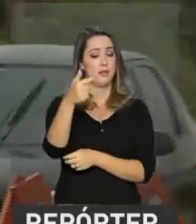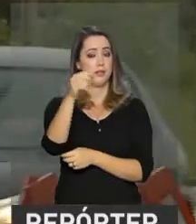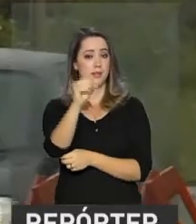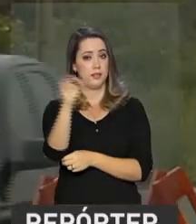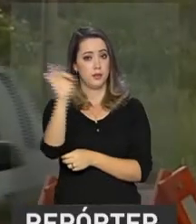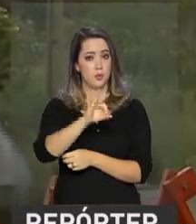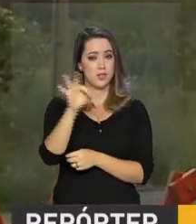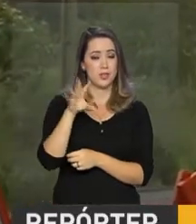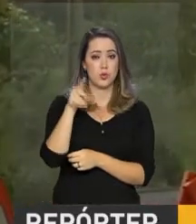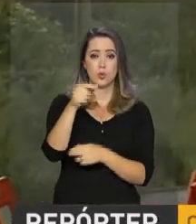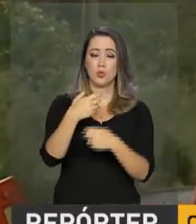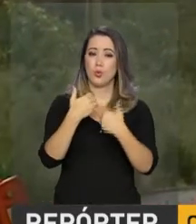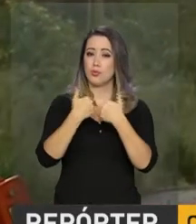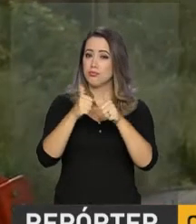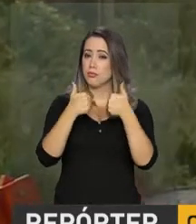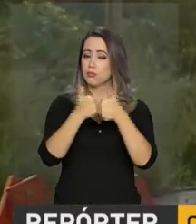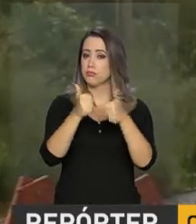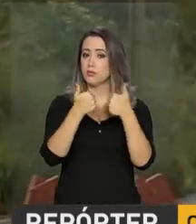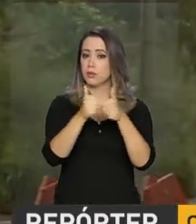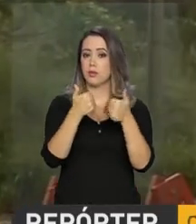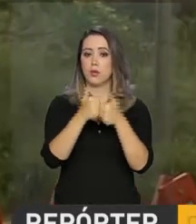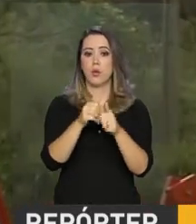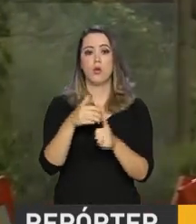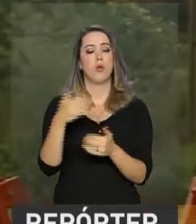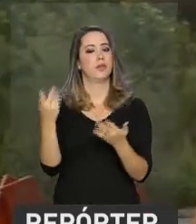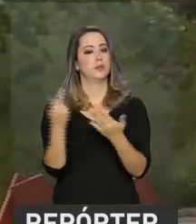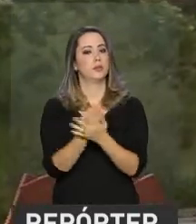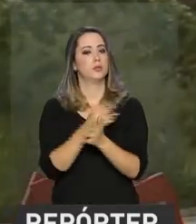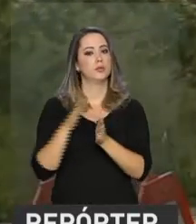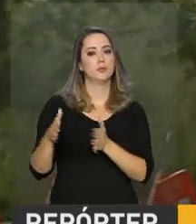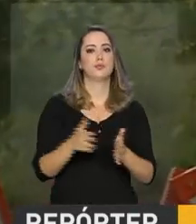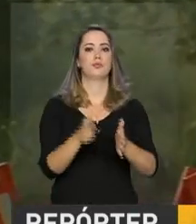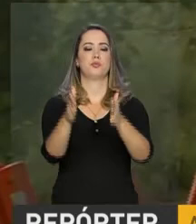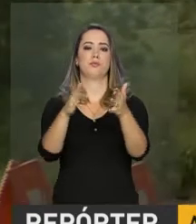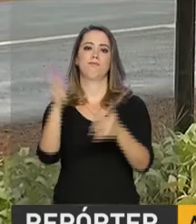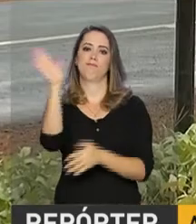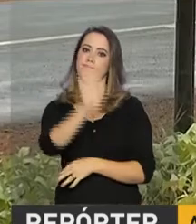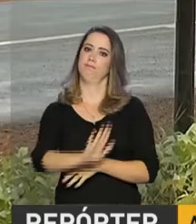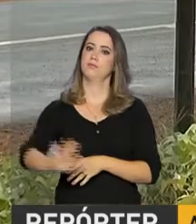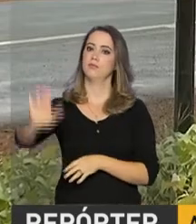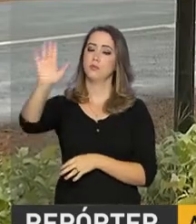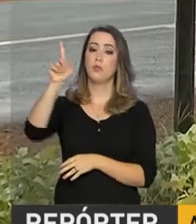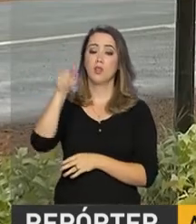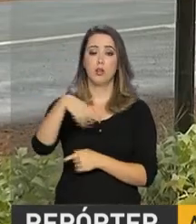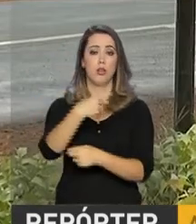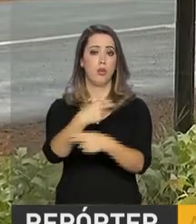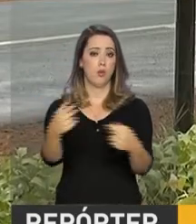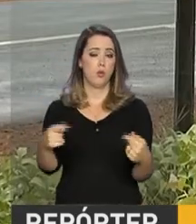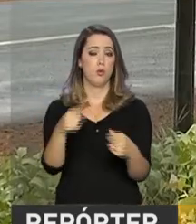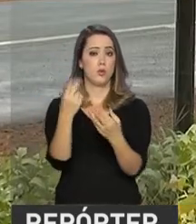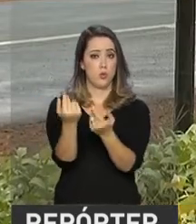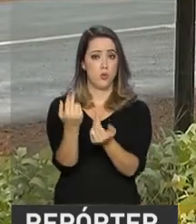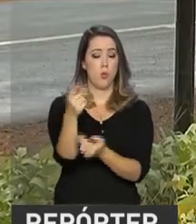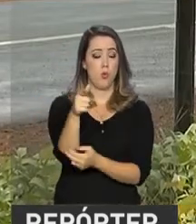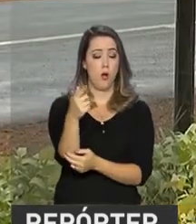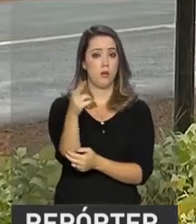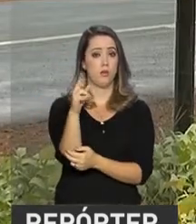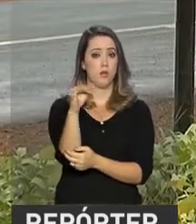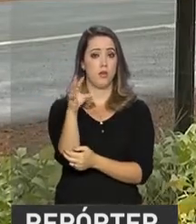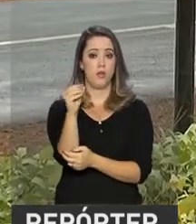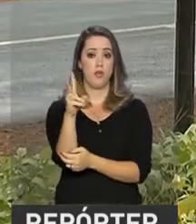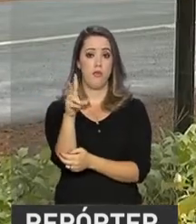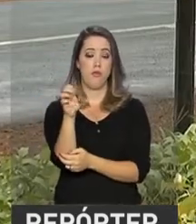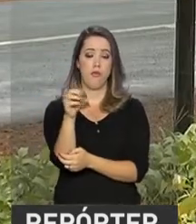no país ocorre nos 103 mil quilômetros de estradas brasileiras. São produtos como o do município de Rio Verde,